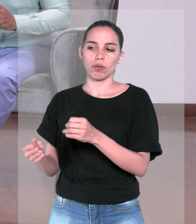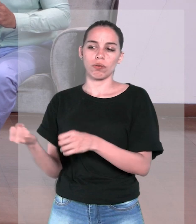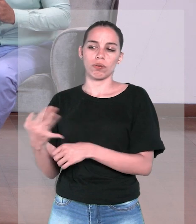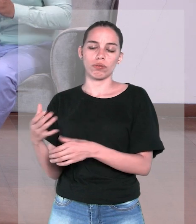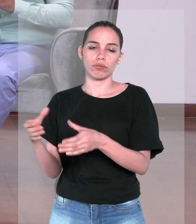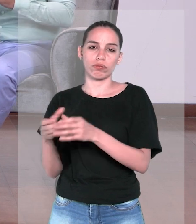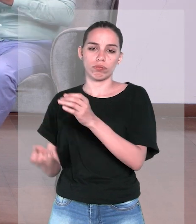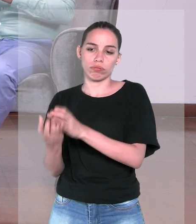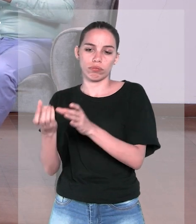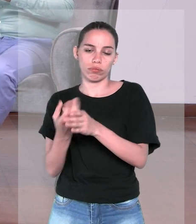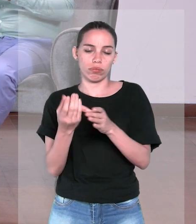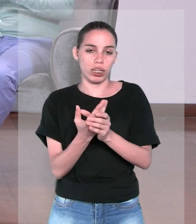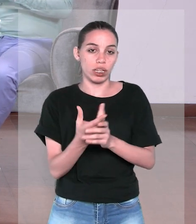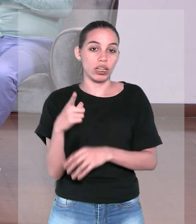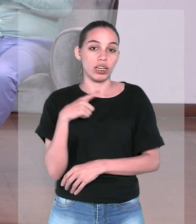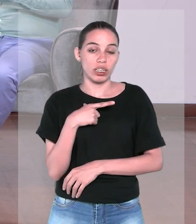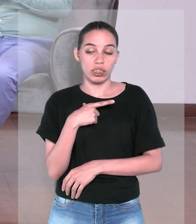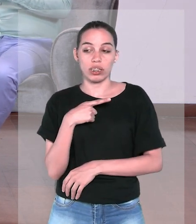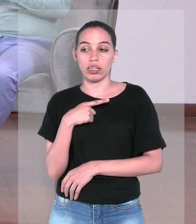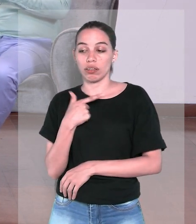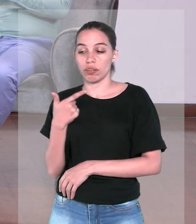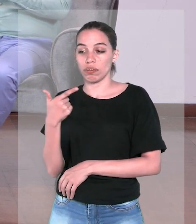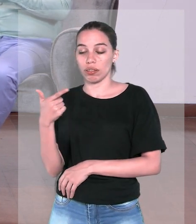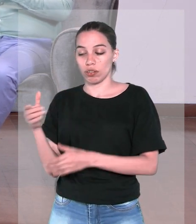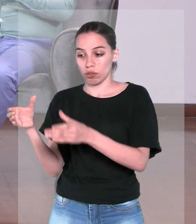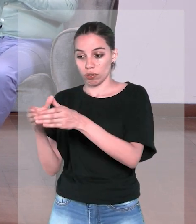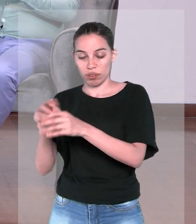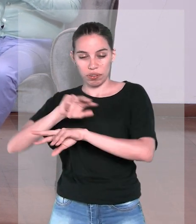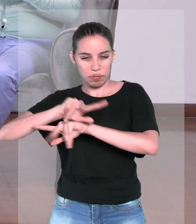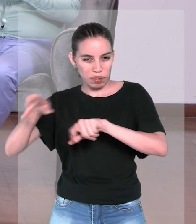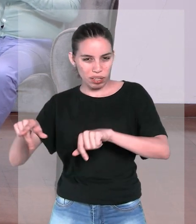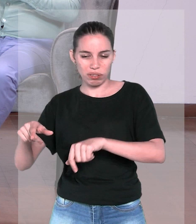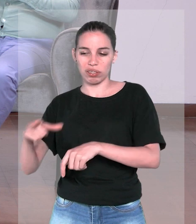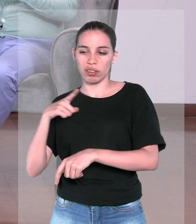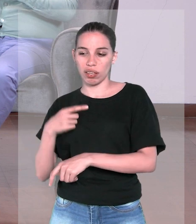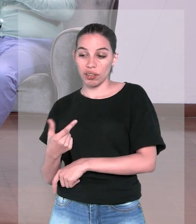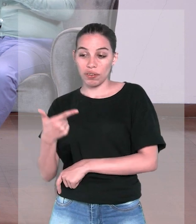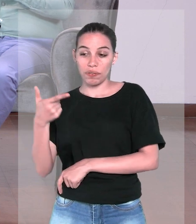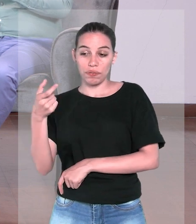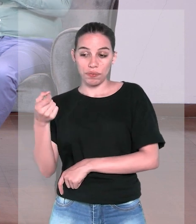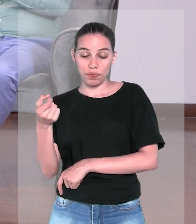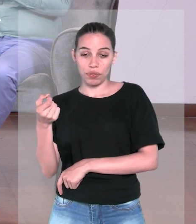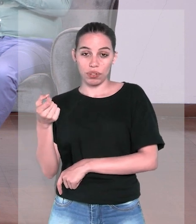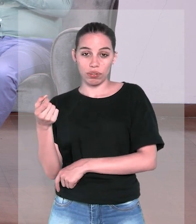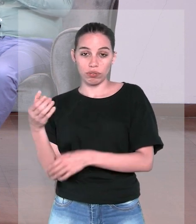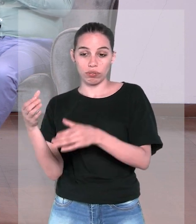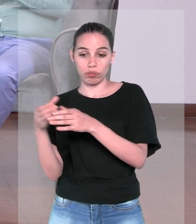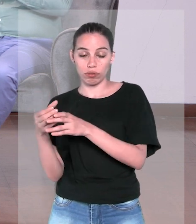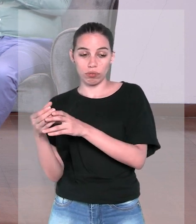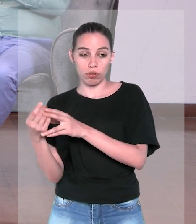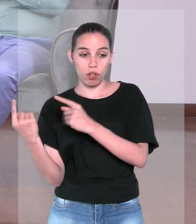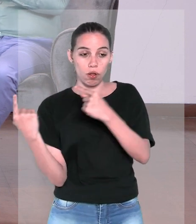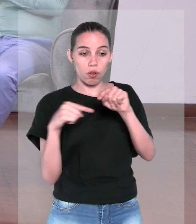Sim, é uma sociedade que, de certo modo, eu falo, a escola e a família, mas